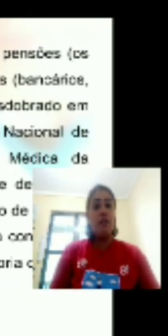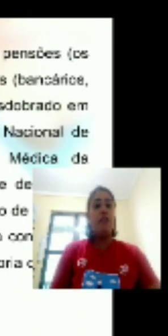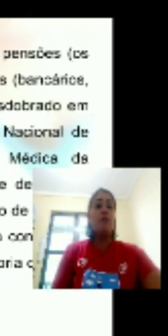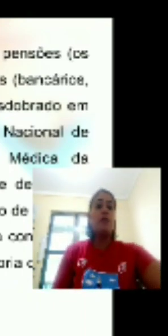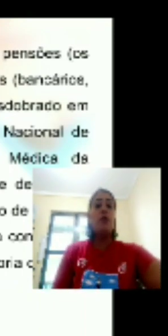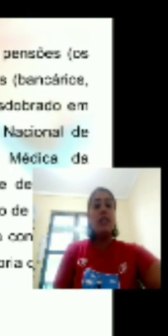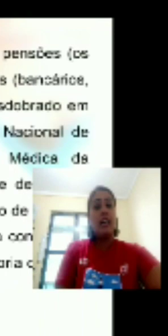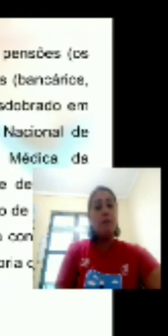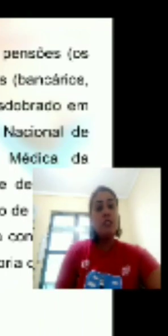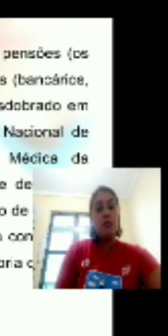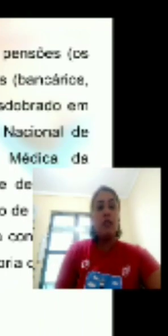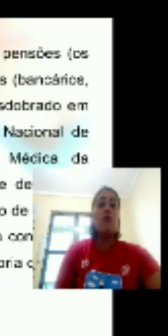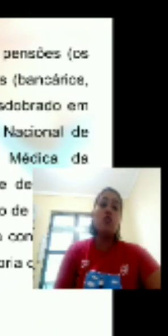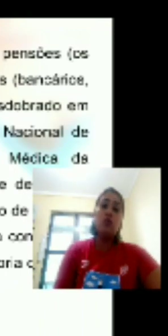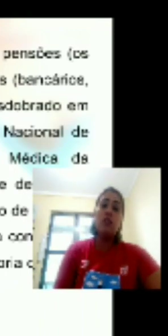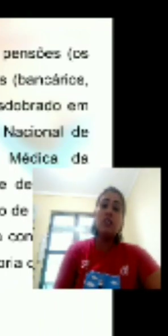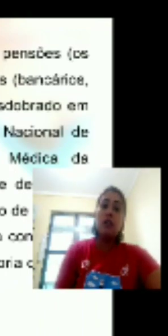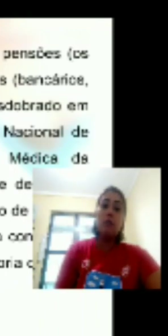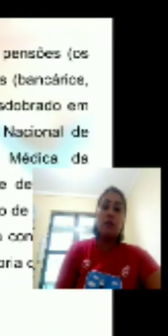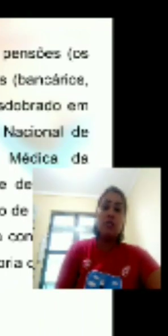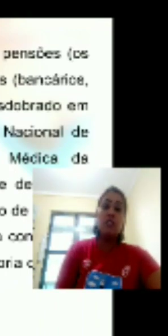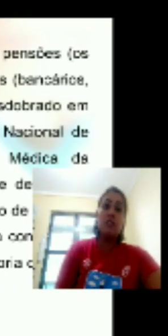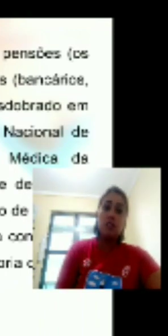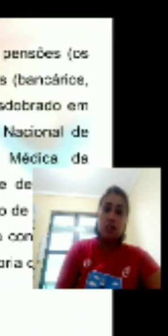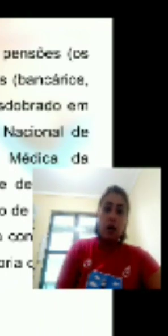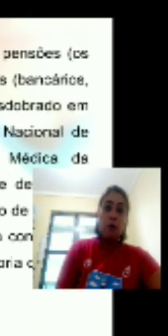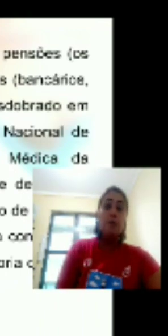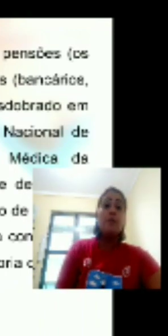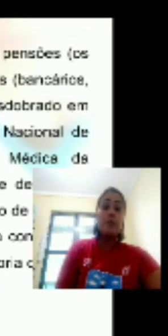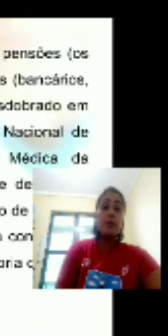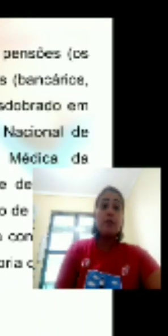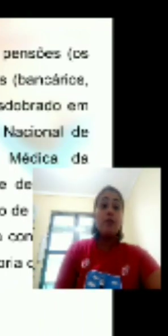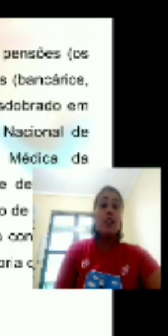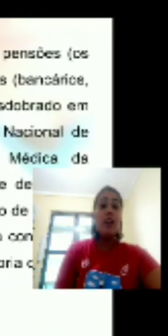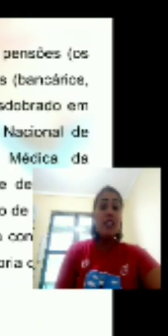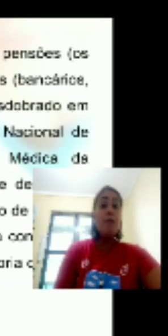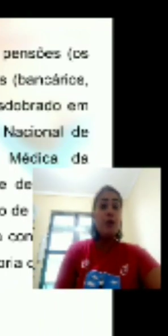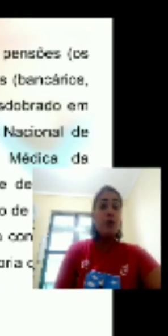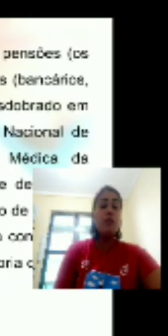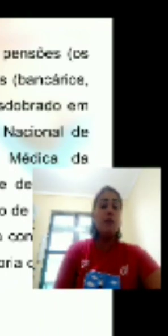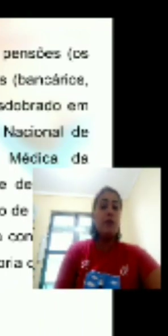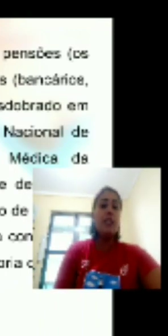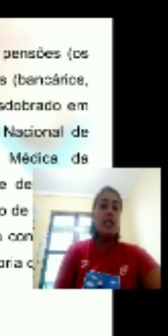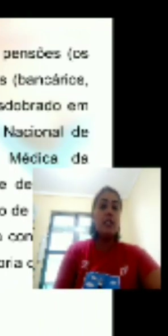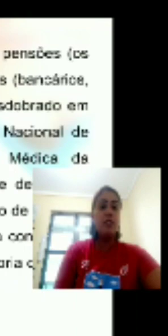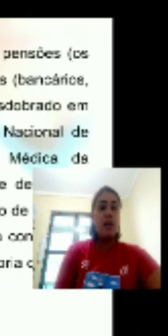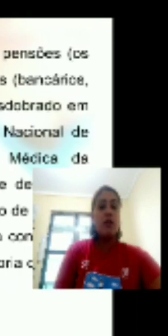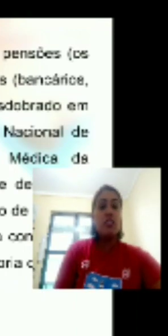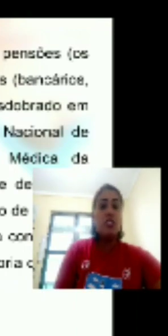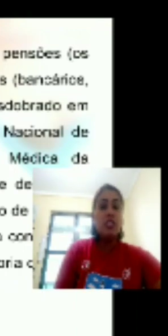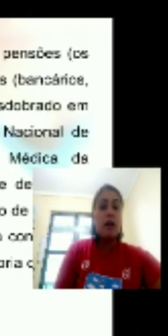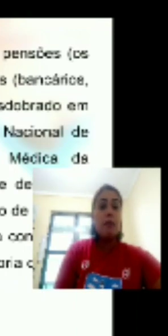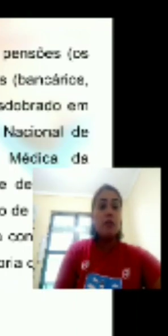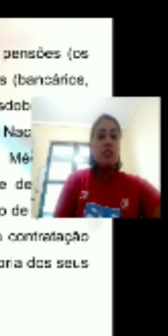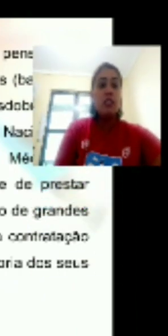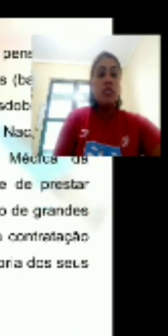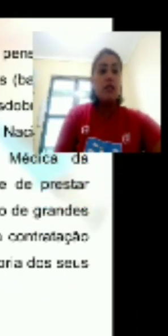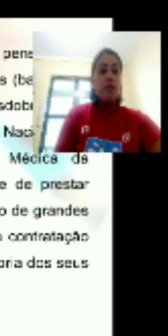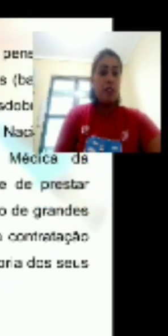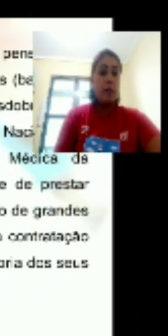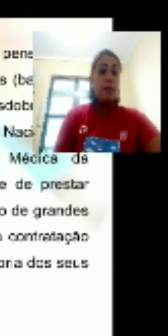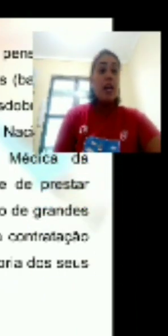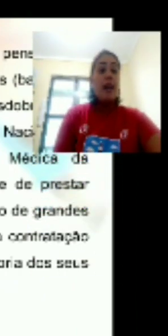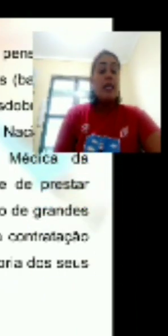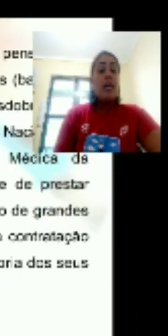Aí teve o INAPS, que é o Instituto Nacional de Previdência Social. E por último, o INAMPS, que é o que a gente acabou